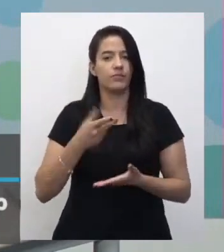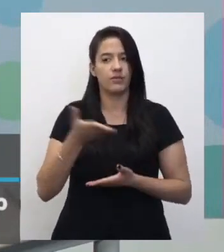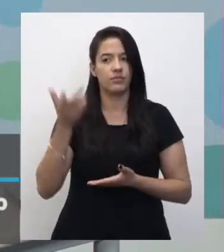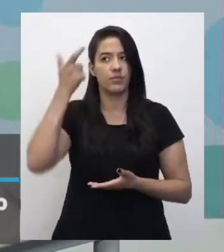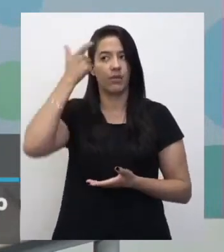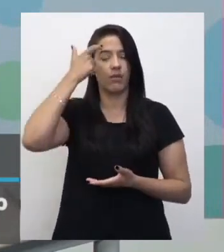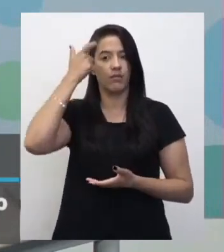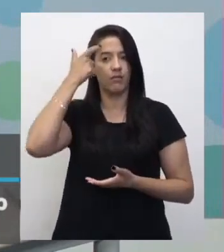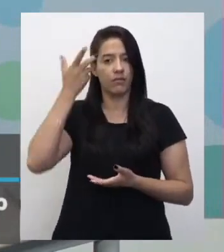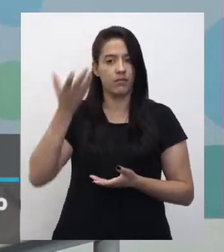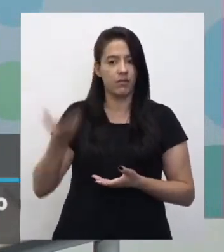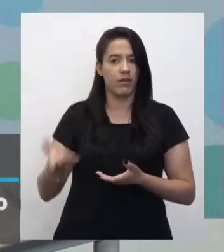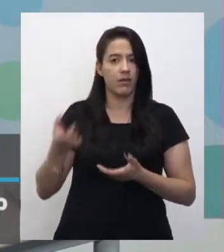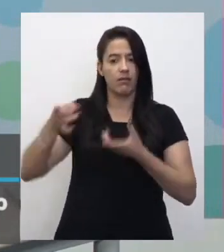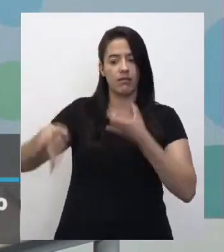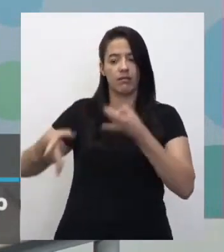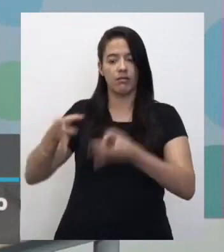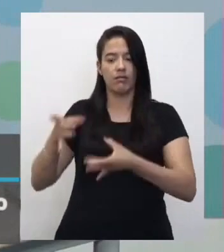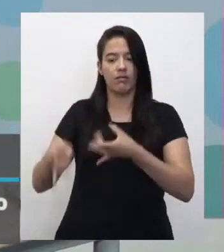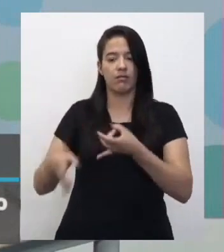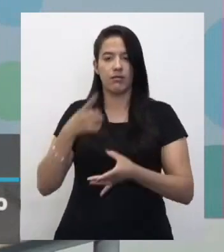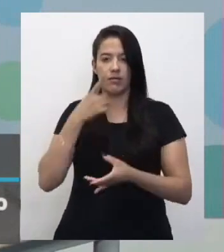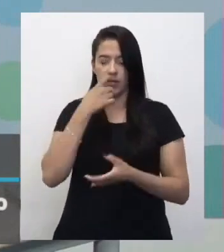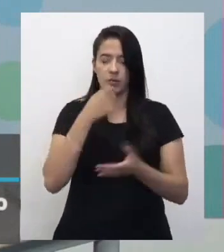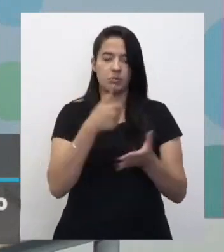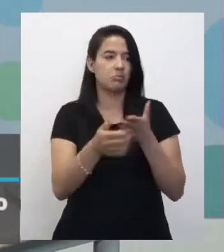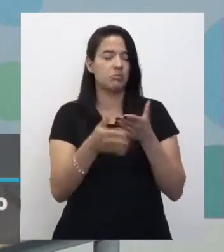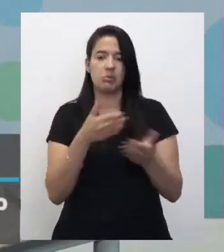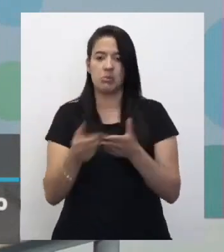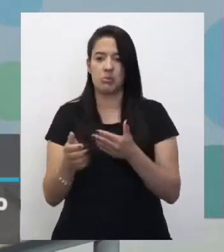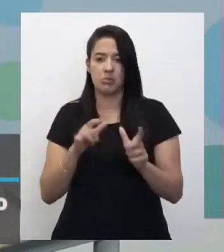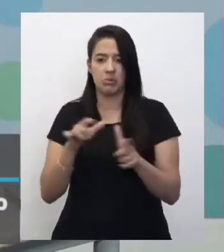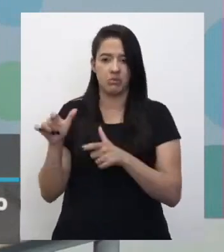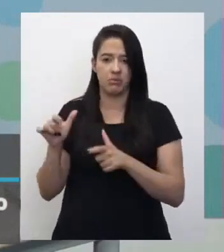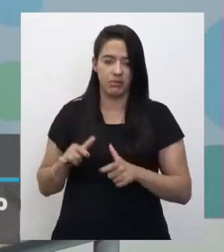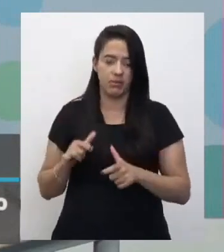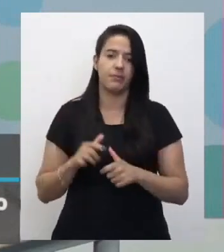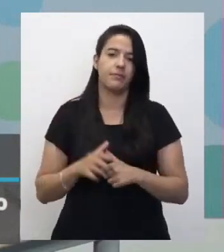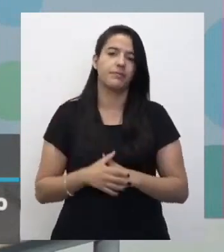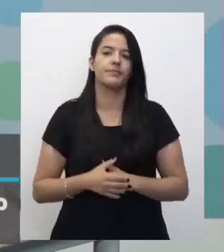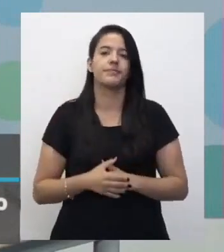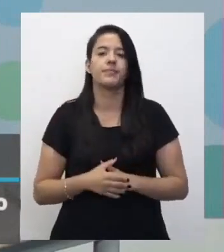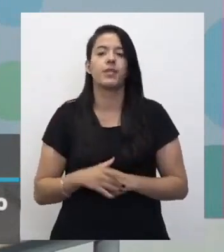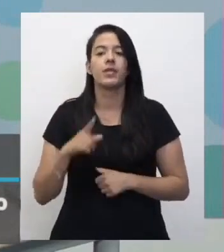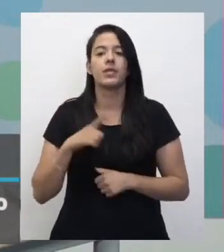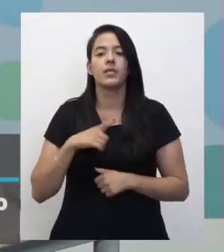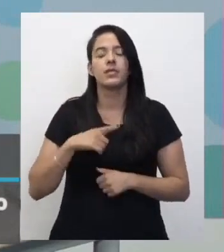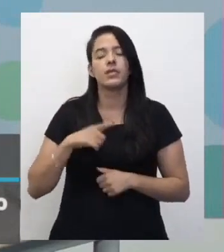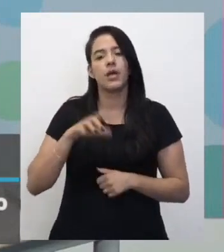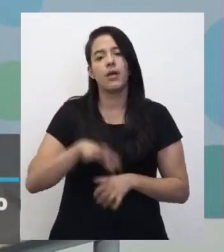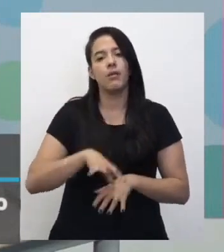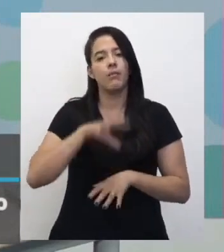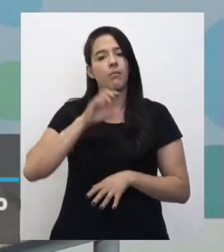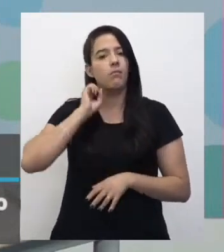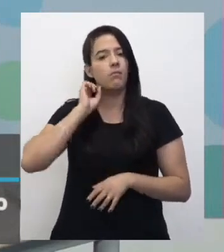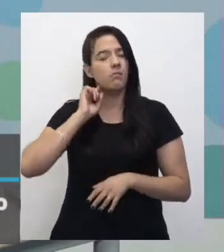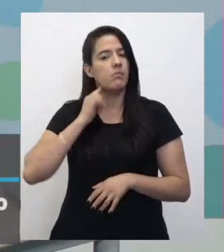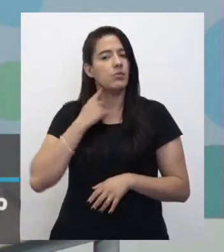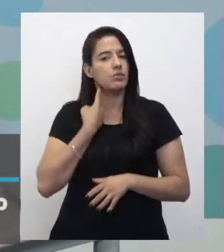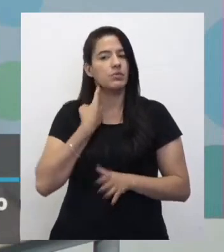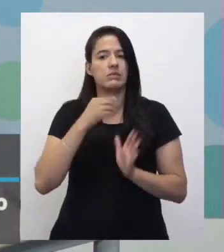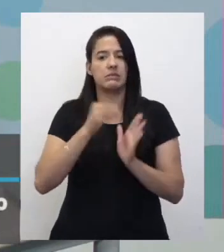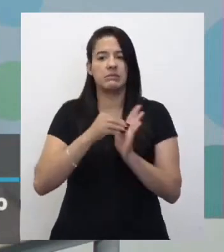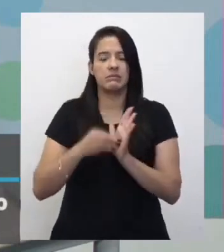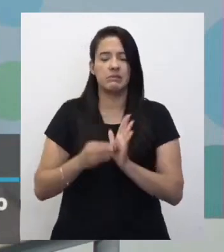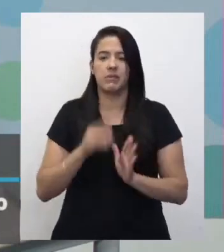pessoas que descartam lixo em lugares inadequados, né? Nós temos a poluição das águas, falta de